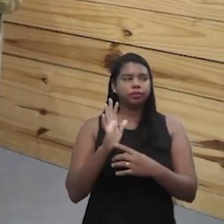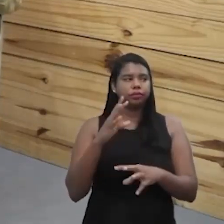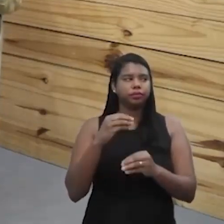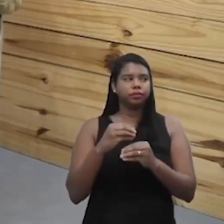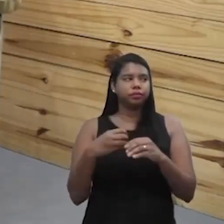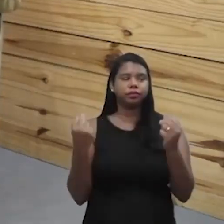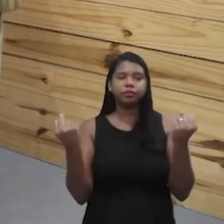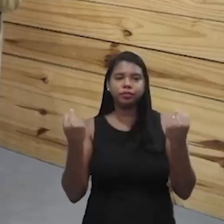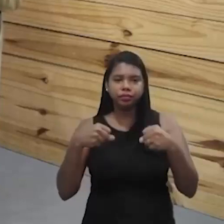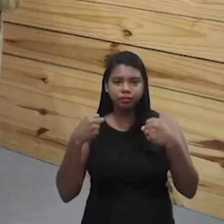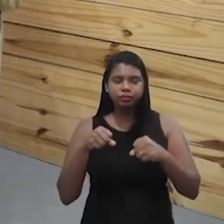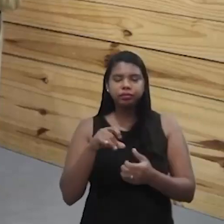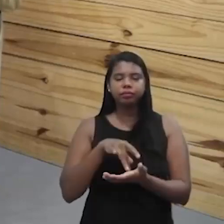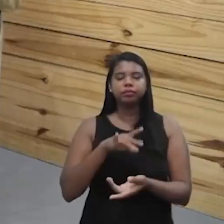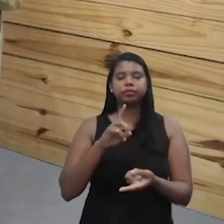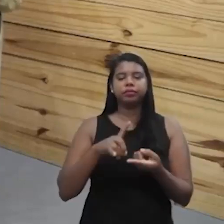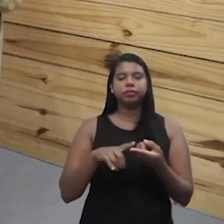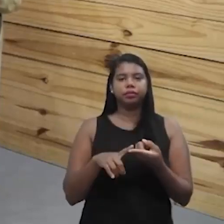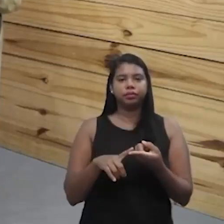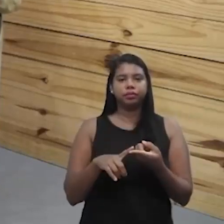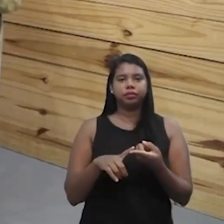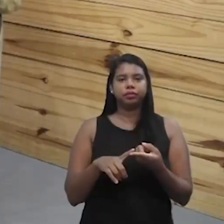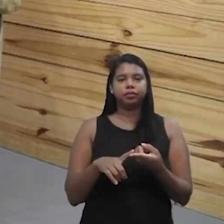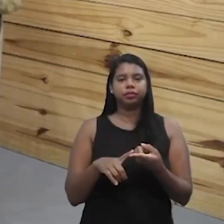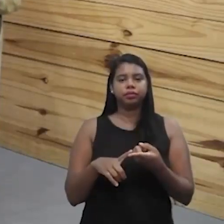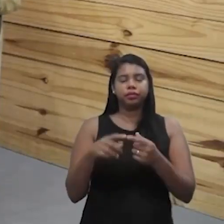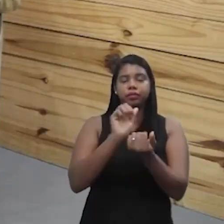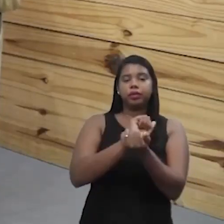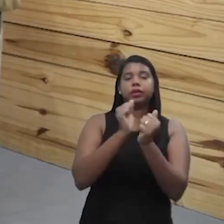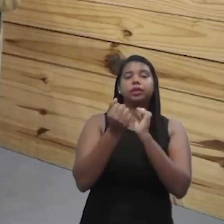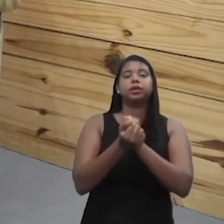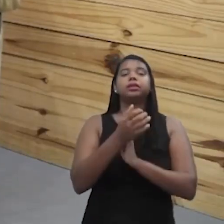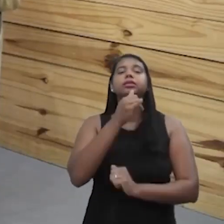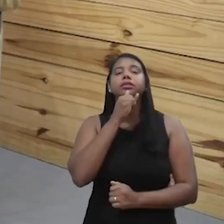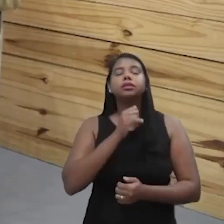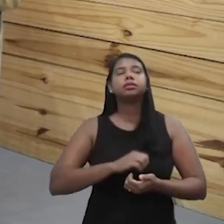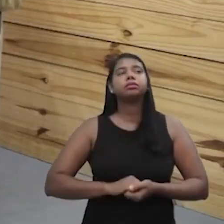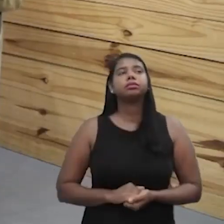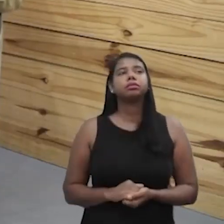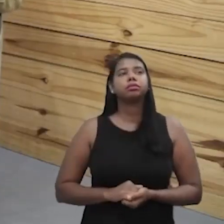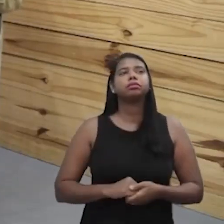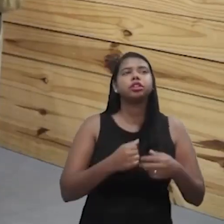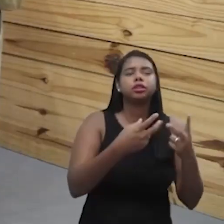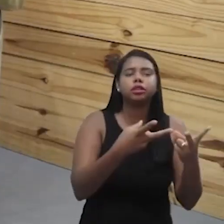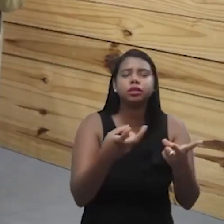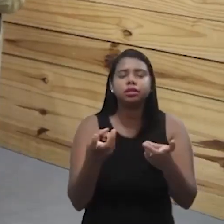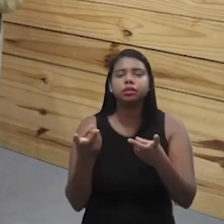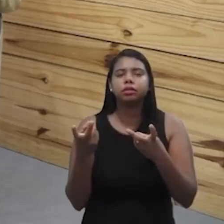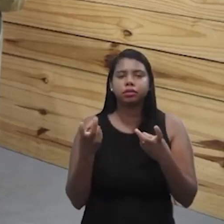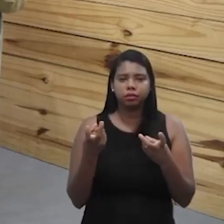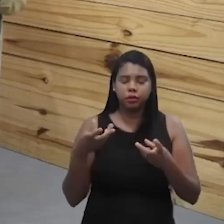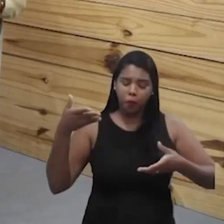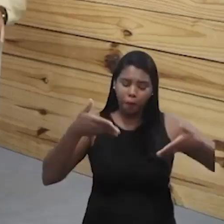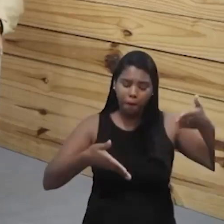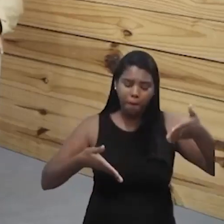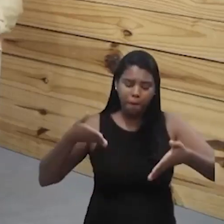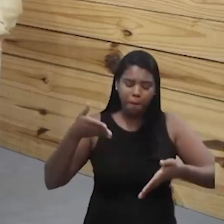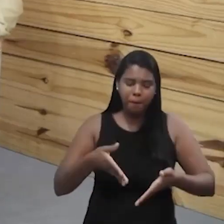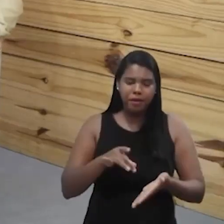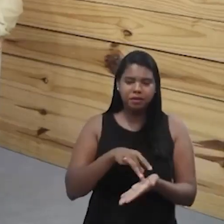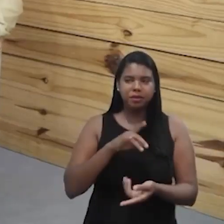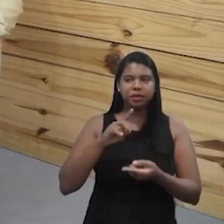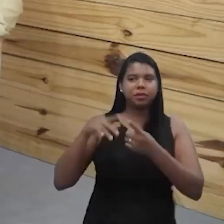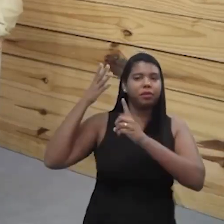da necessidade da formação dessas habilidades. O que a gente observa, e eu participei de